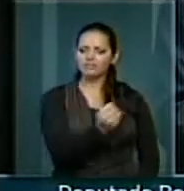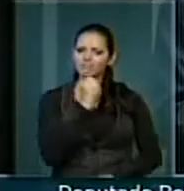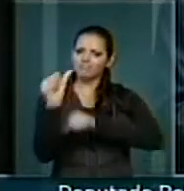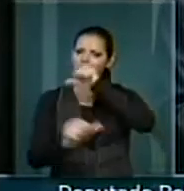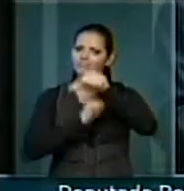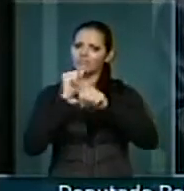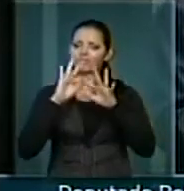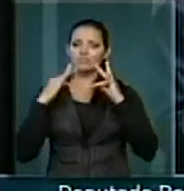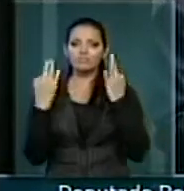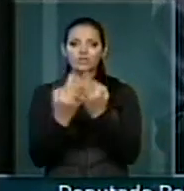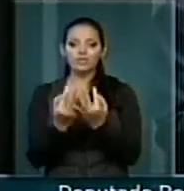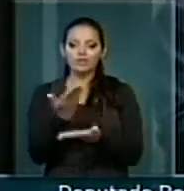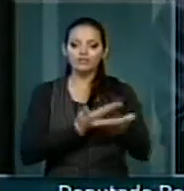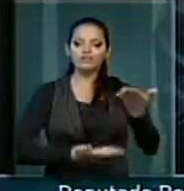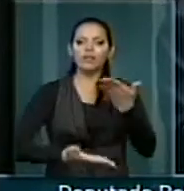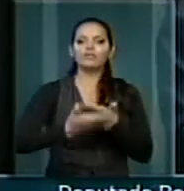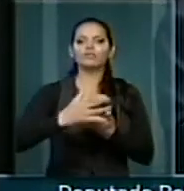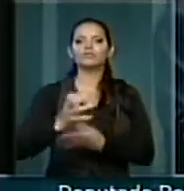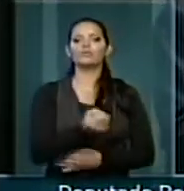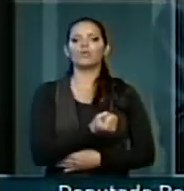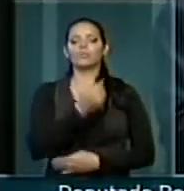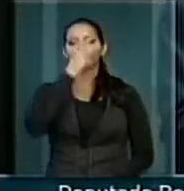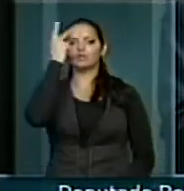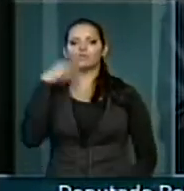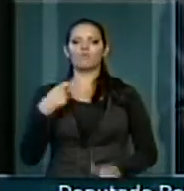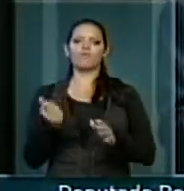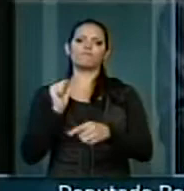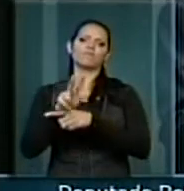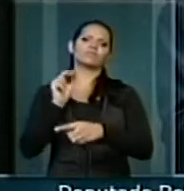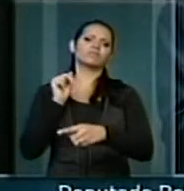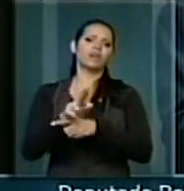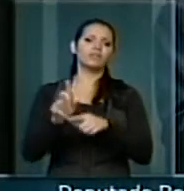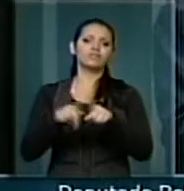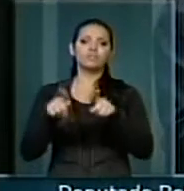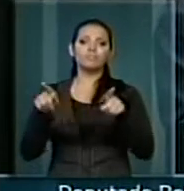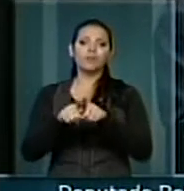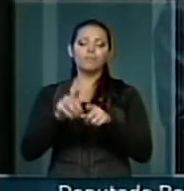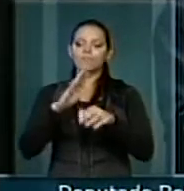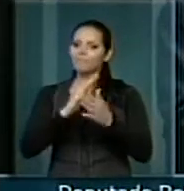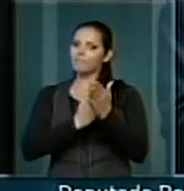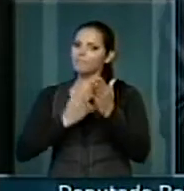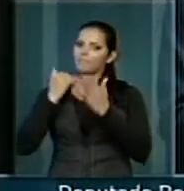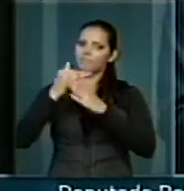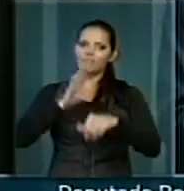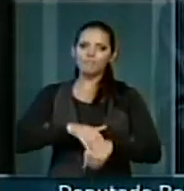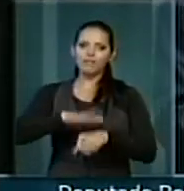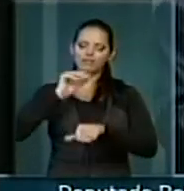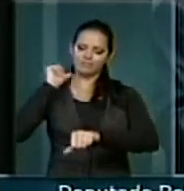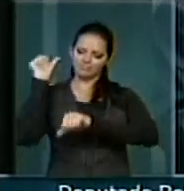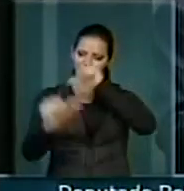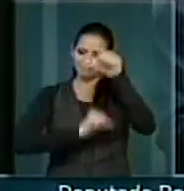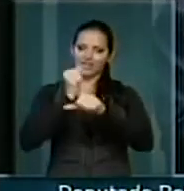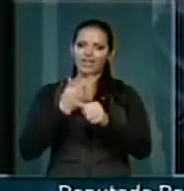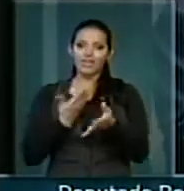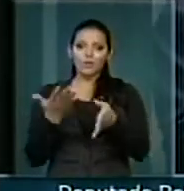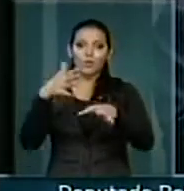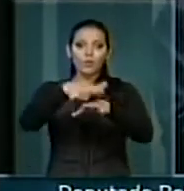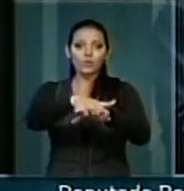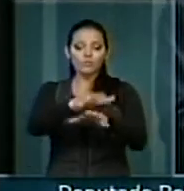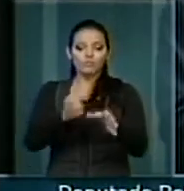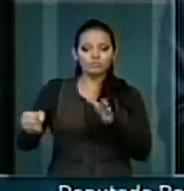mais dependentes químicos, levou à regeneração mais degenerados, incluiu mais excluídos nesse